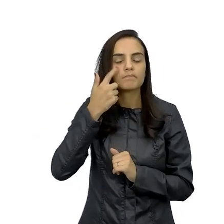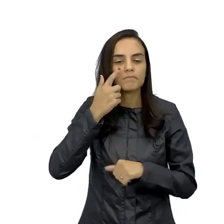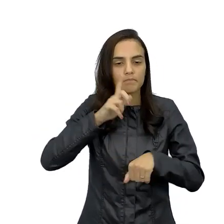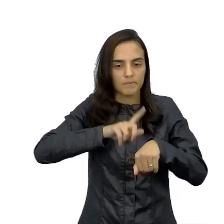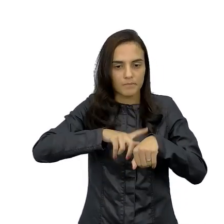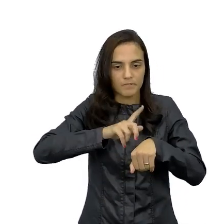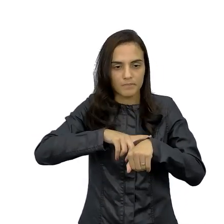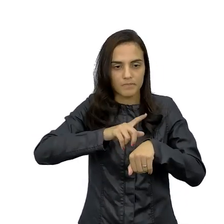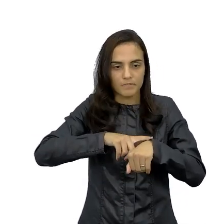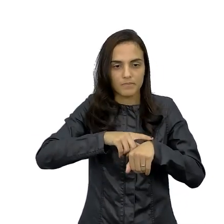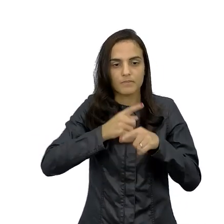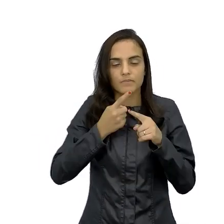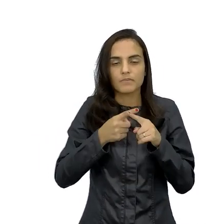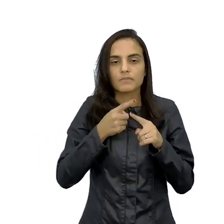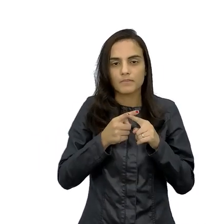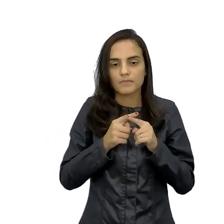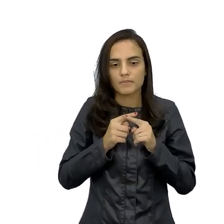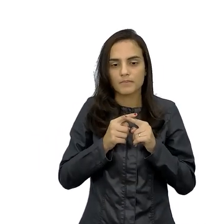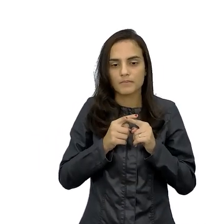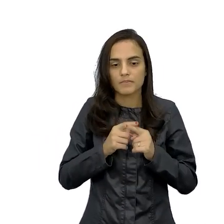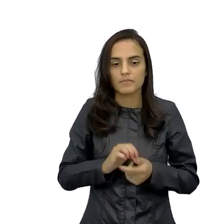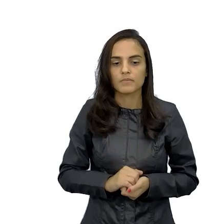tempo, porque